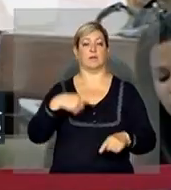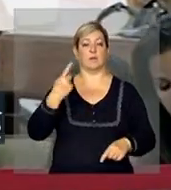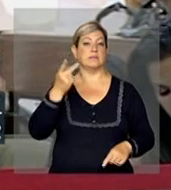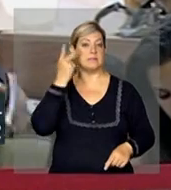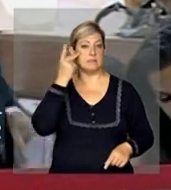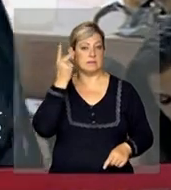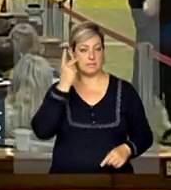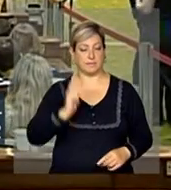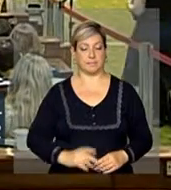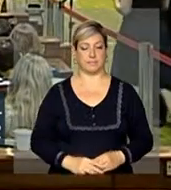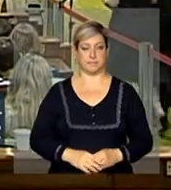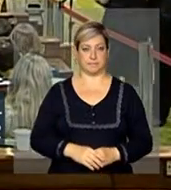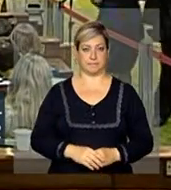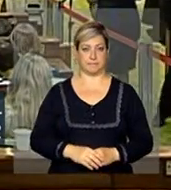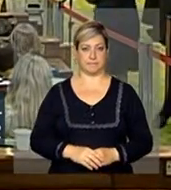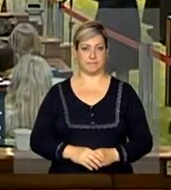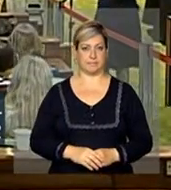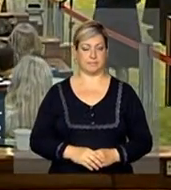Paulo.